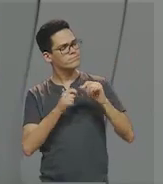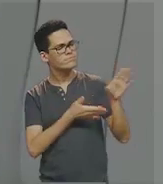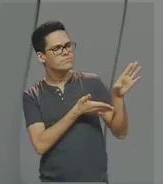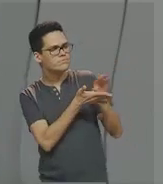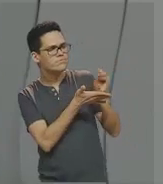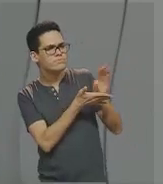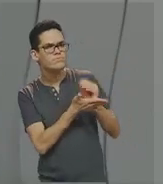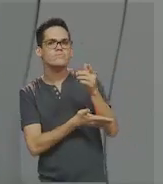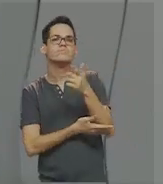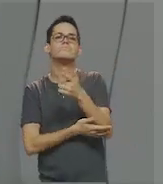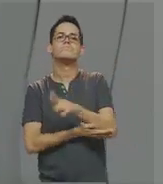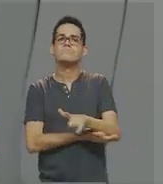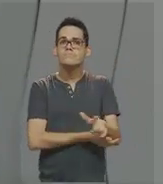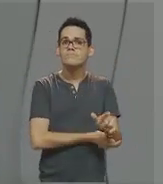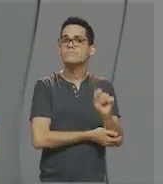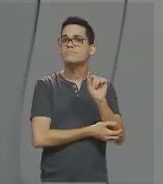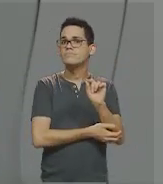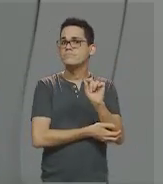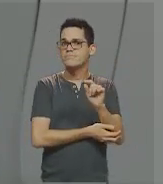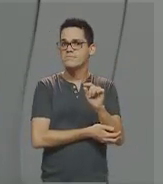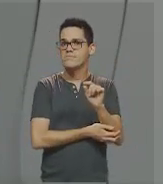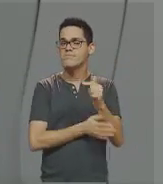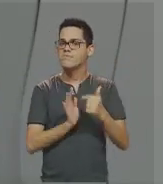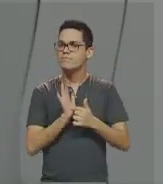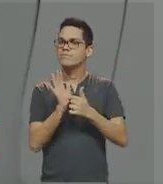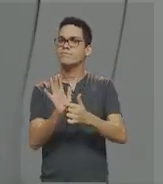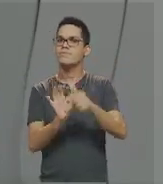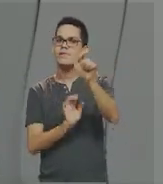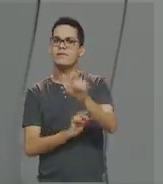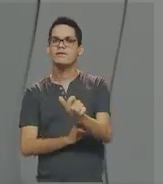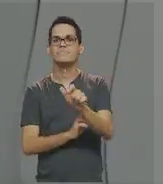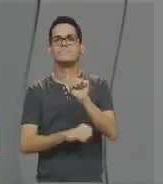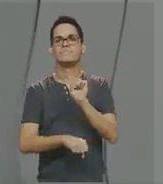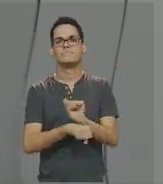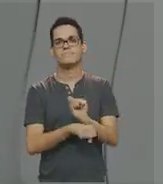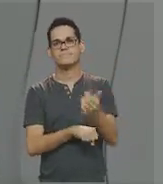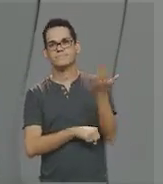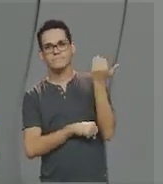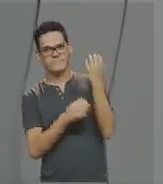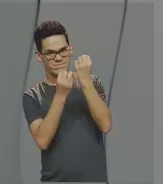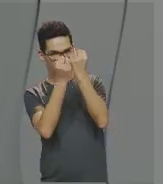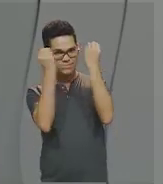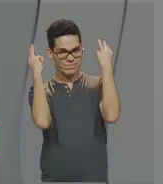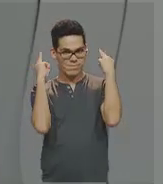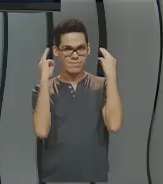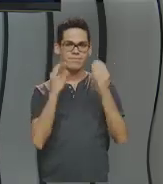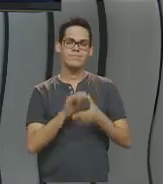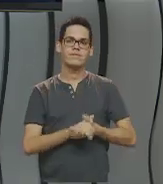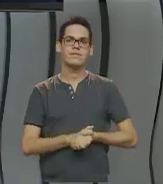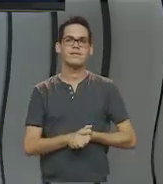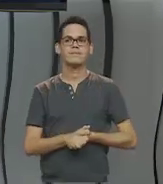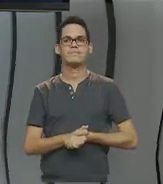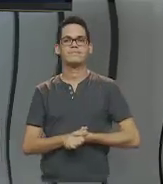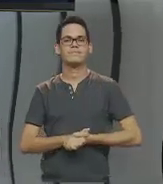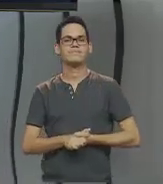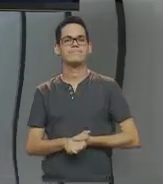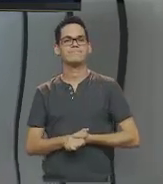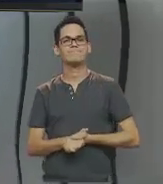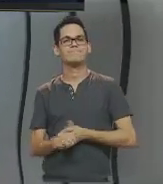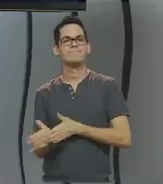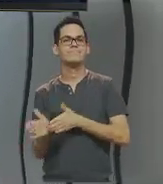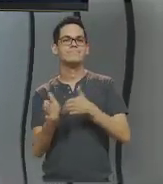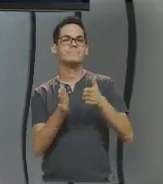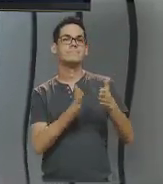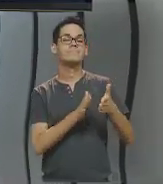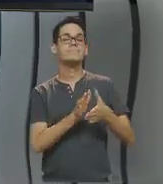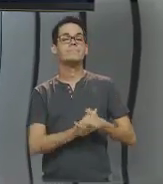vez mais corpo e notariedade para as pessoas daquela época. Ok, obrigada. Vamos para a próxima.